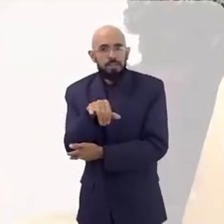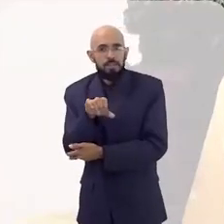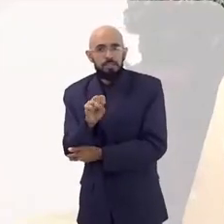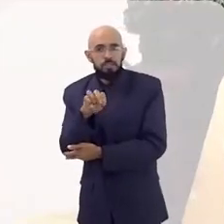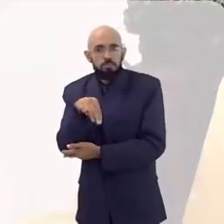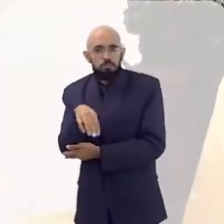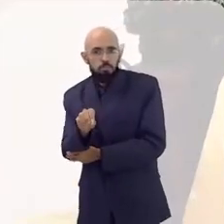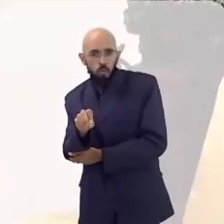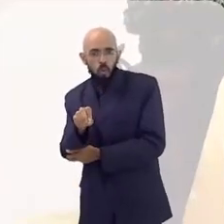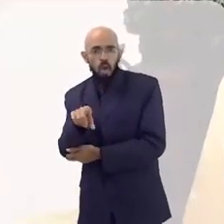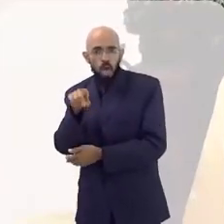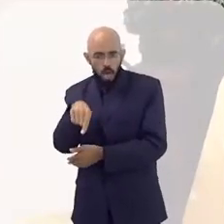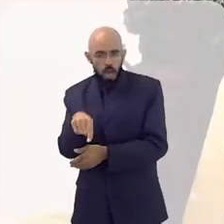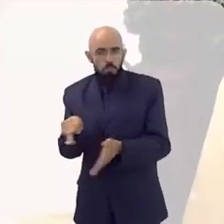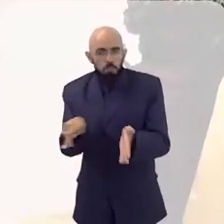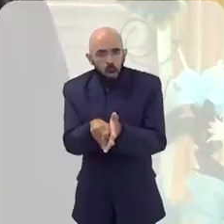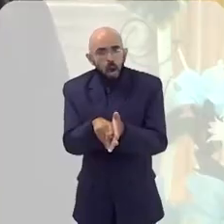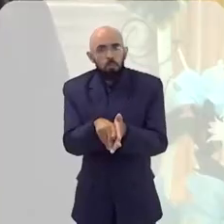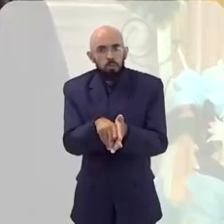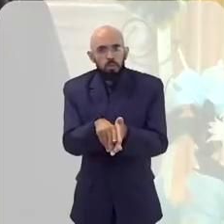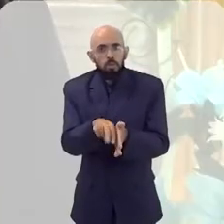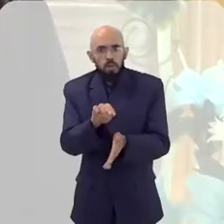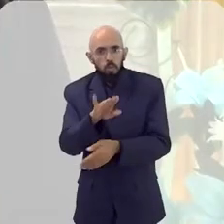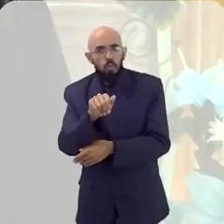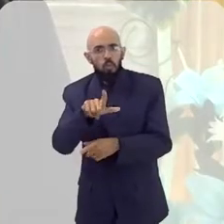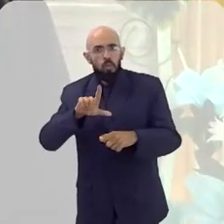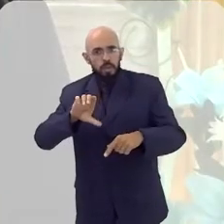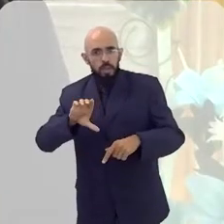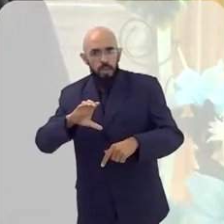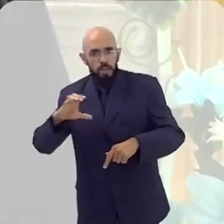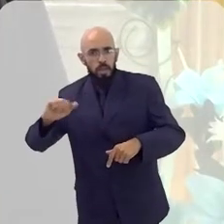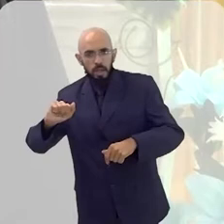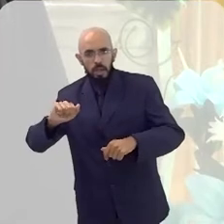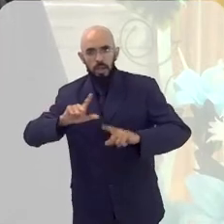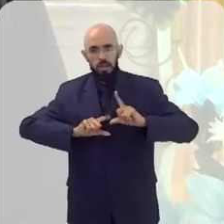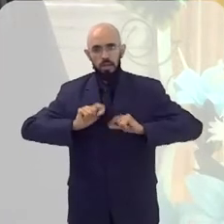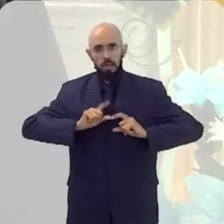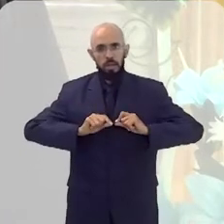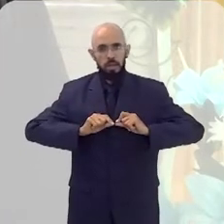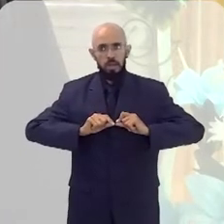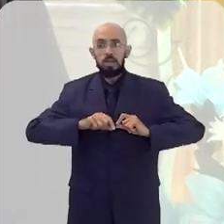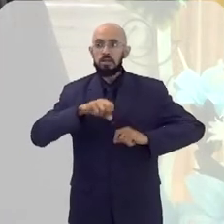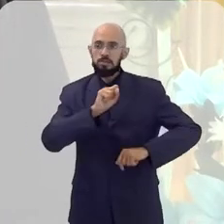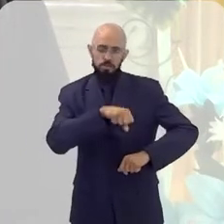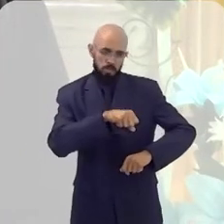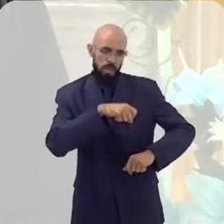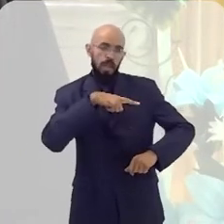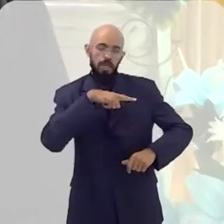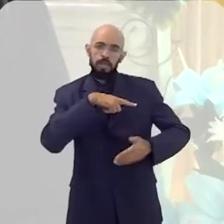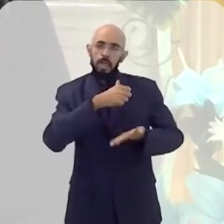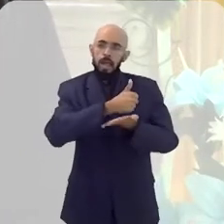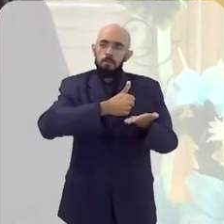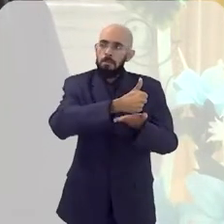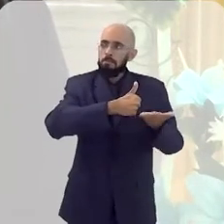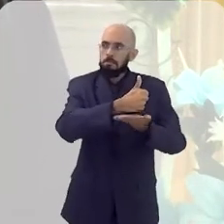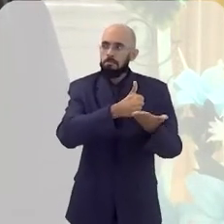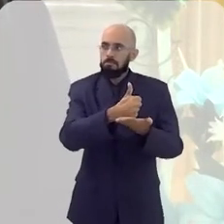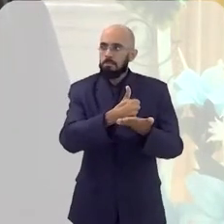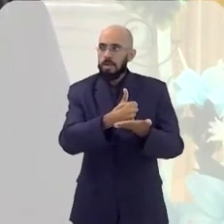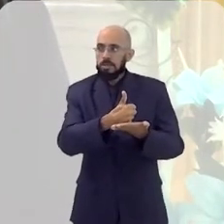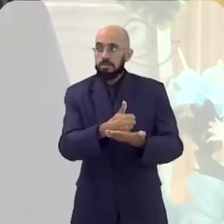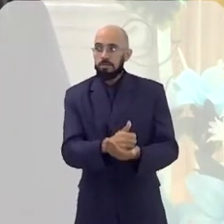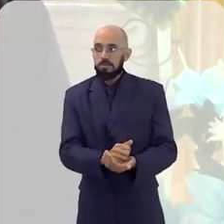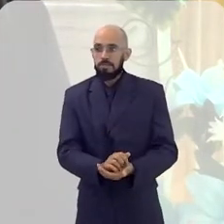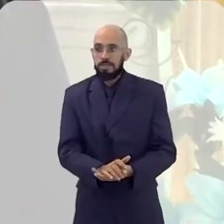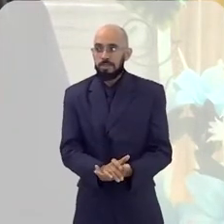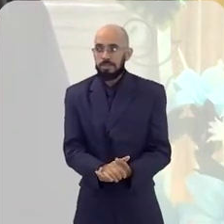faz parte da religião Wicca. A Wicca, ela tem as suas bases religiosas no paganismo